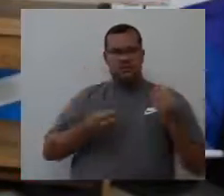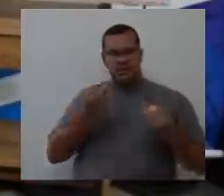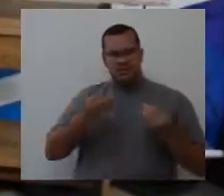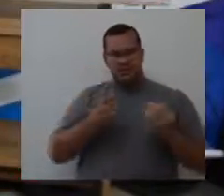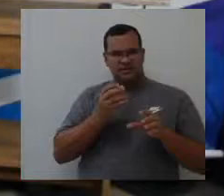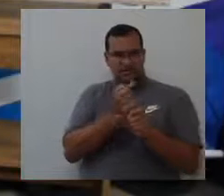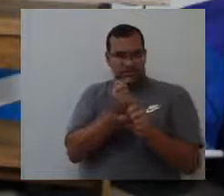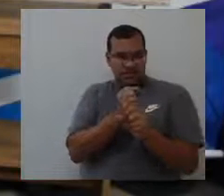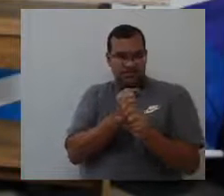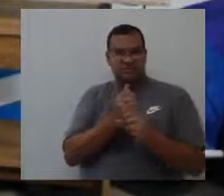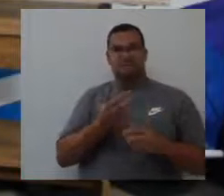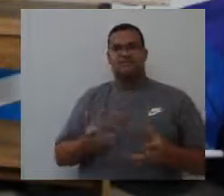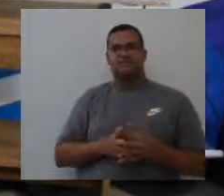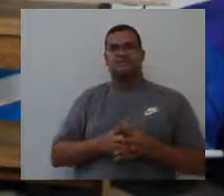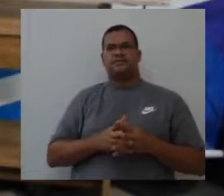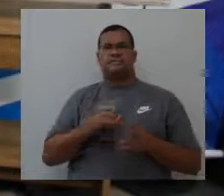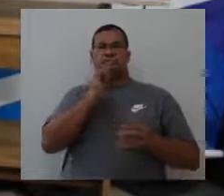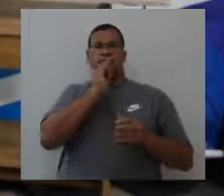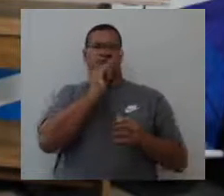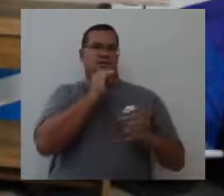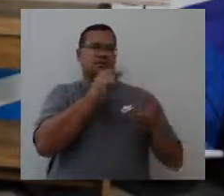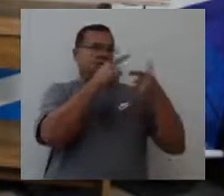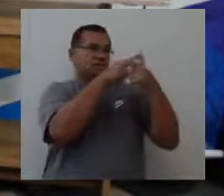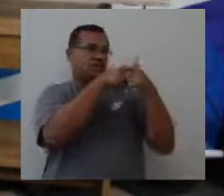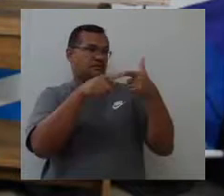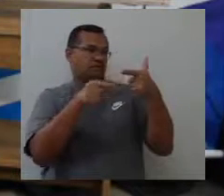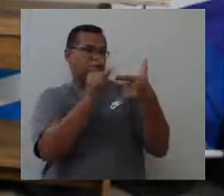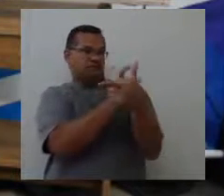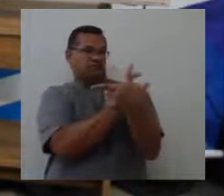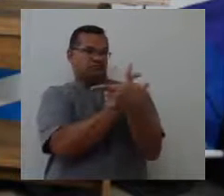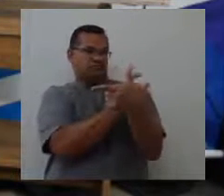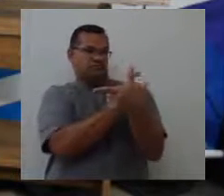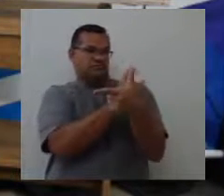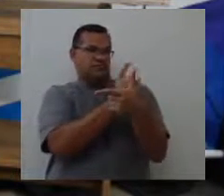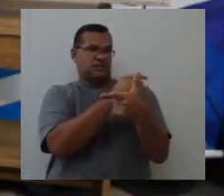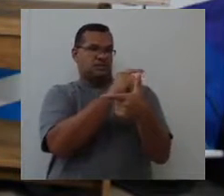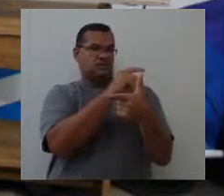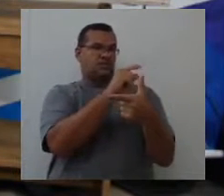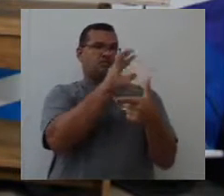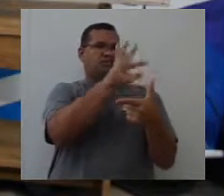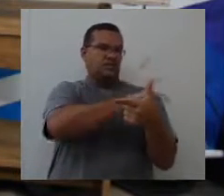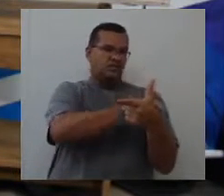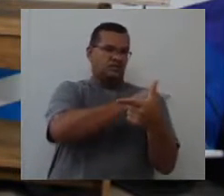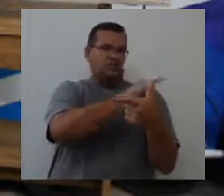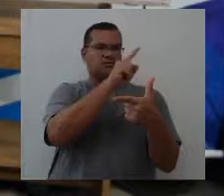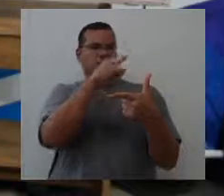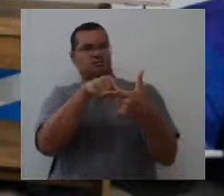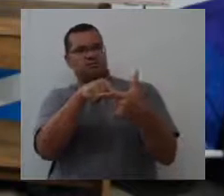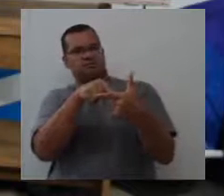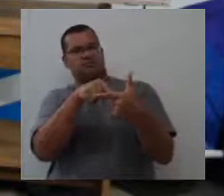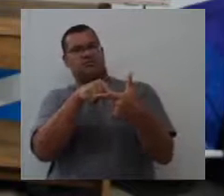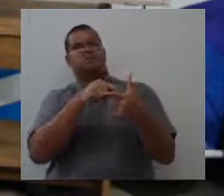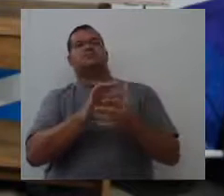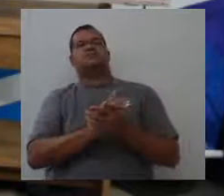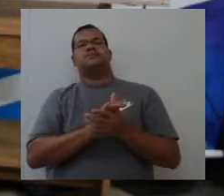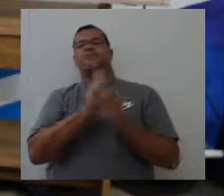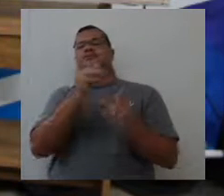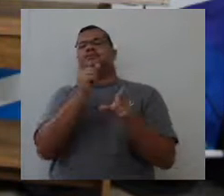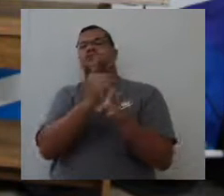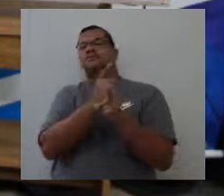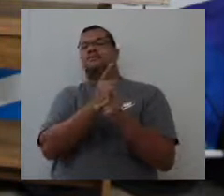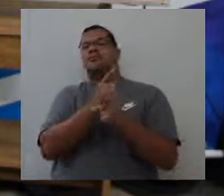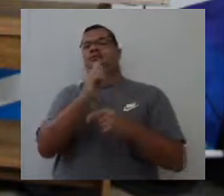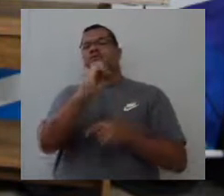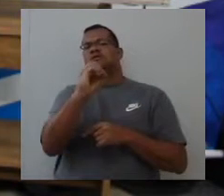Então, quando eu encontro na divisão do preço final pelo inicial o elemento 1 na frente, indica que houve aumento. Se encontrar o 0,